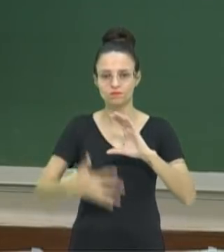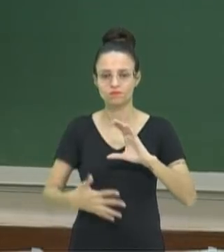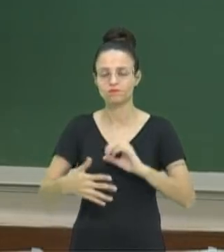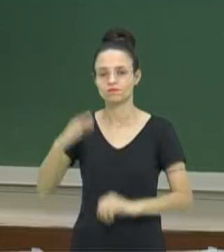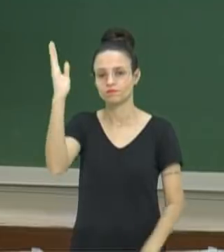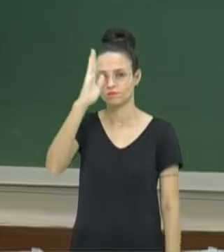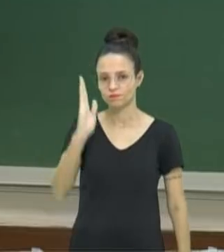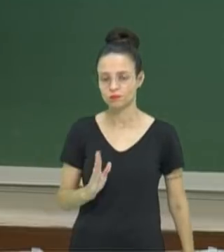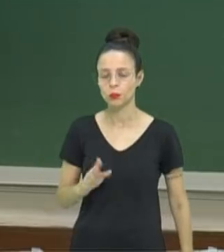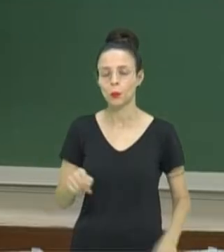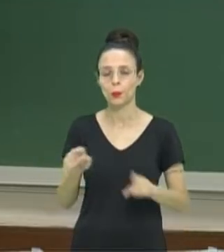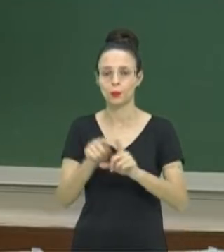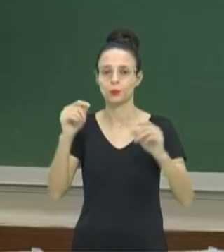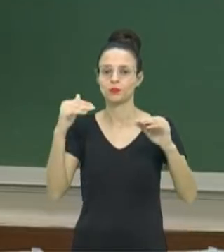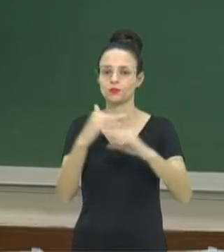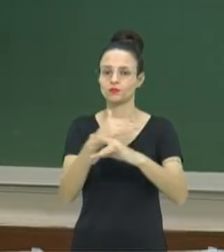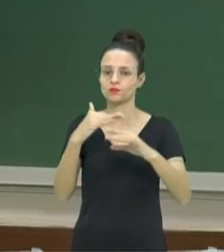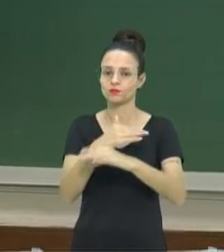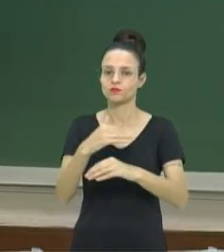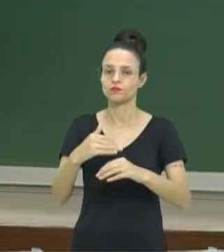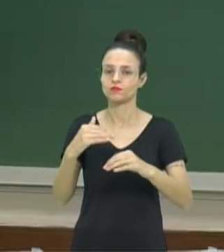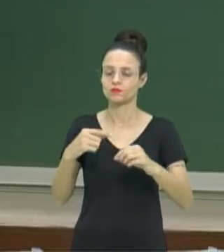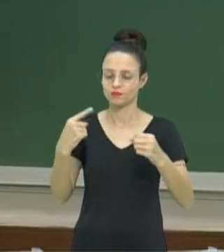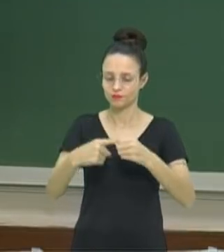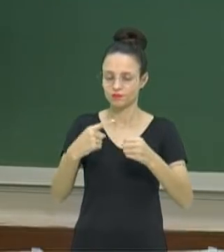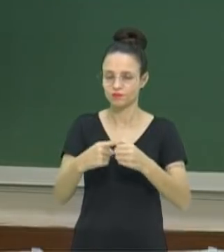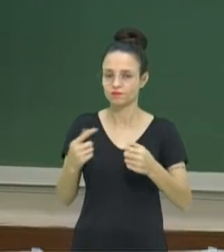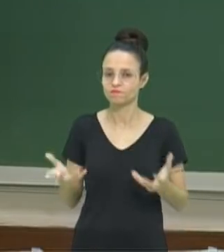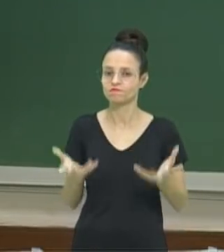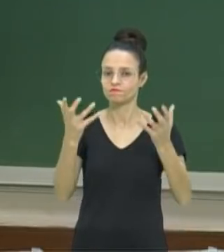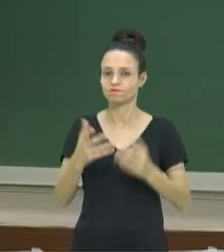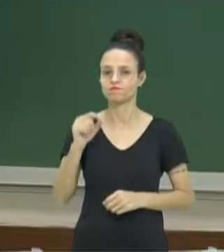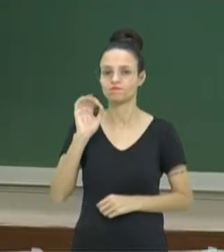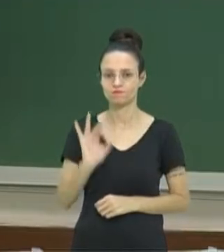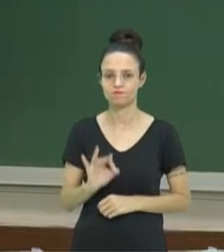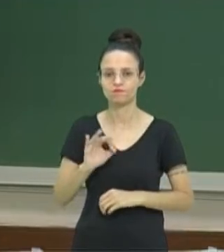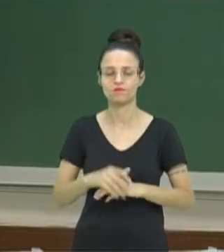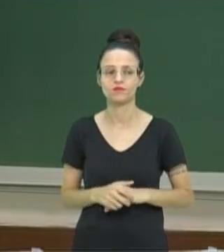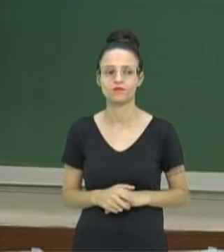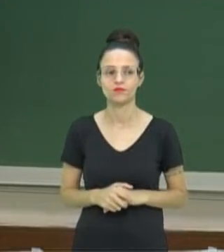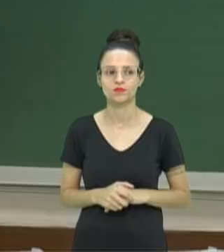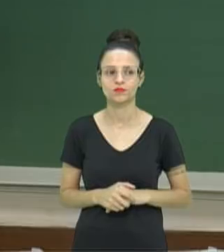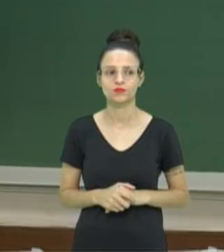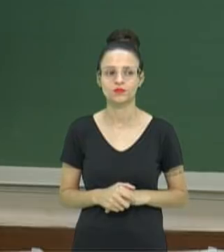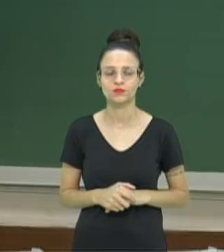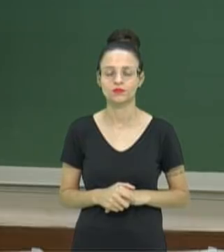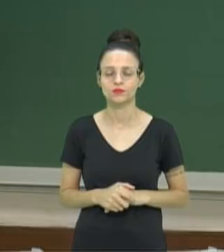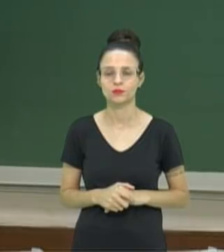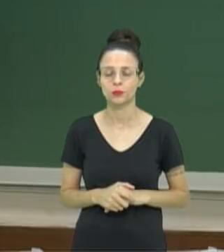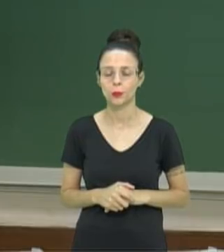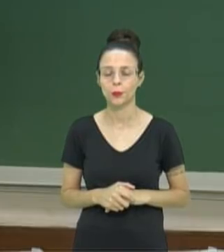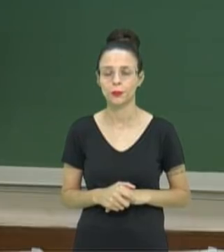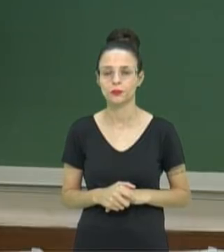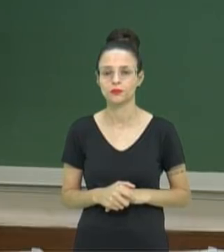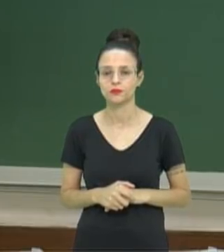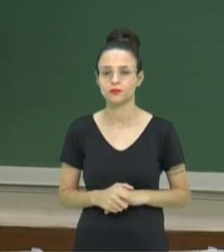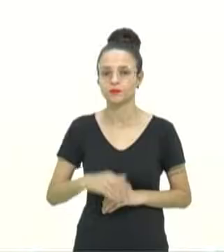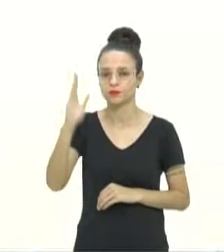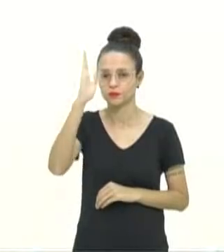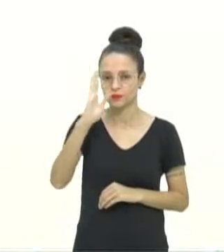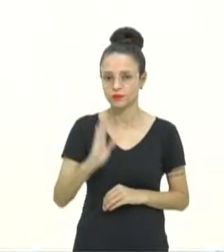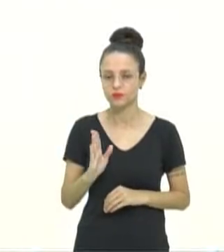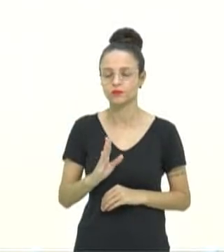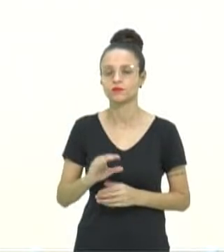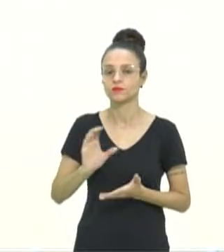do Brasil e a urbanização acontecendo de fato ali, certo? Então, para entender um pouquinho ali. No Brasil,